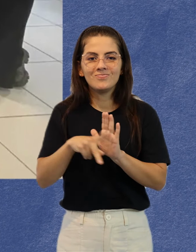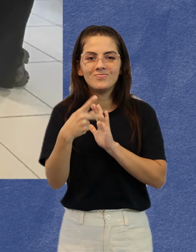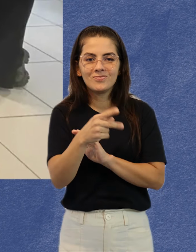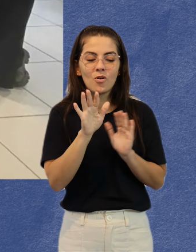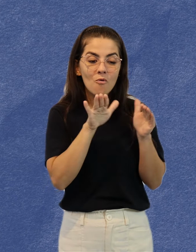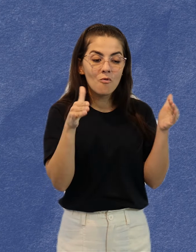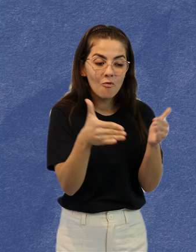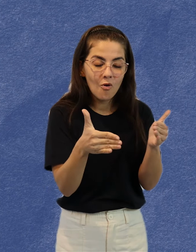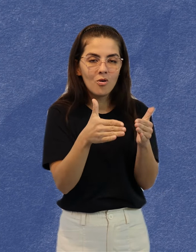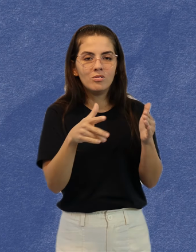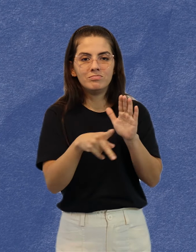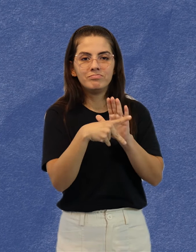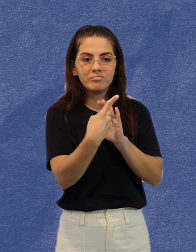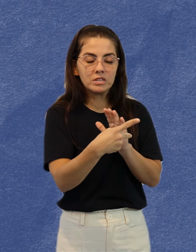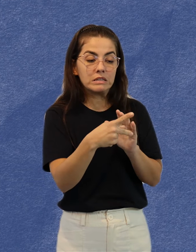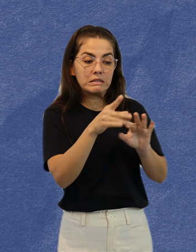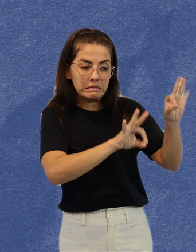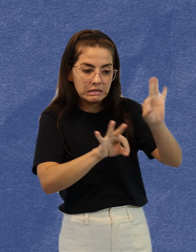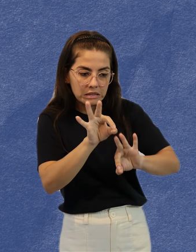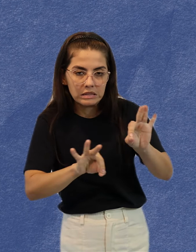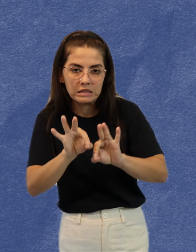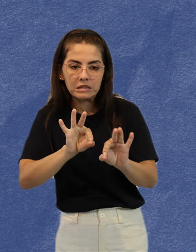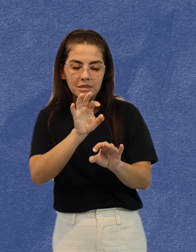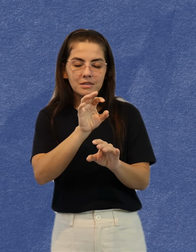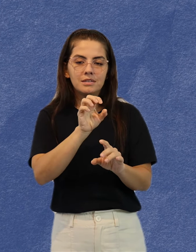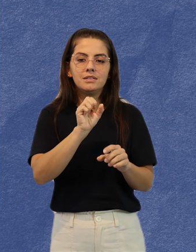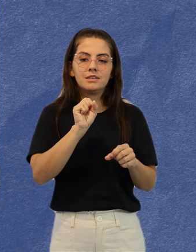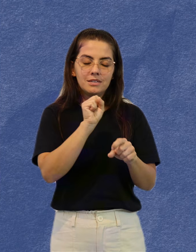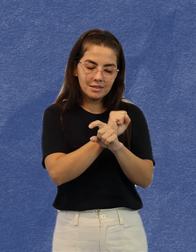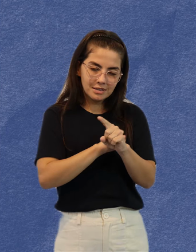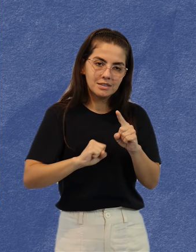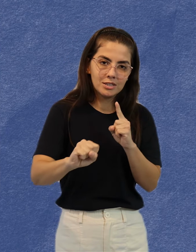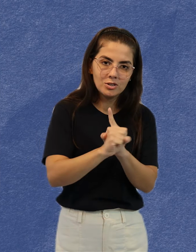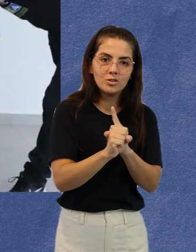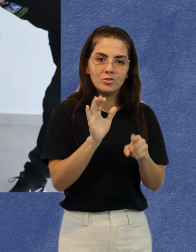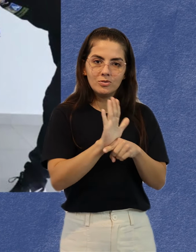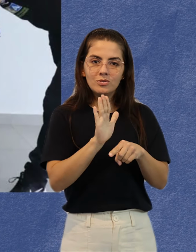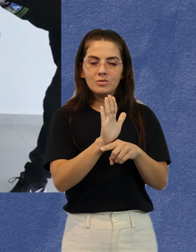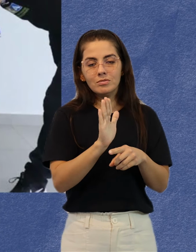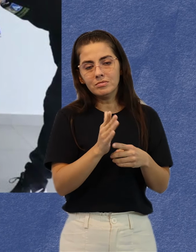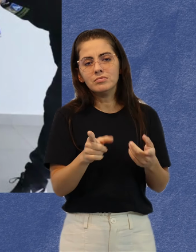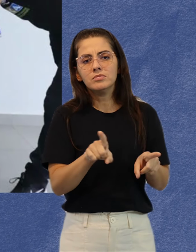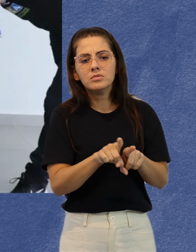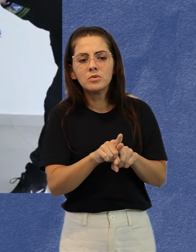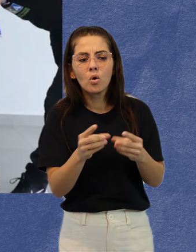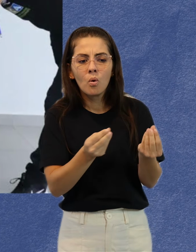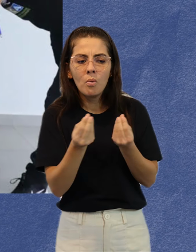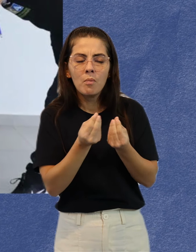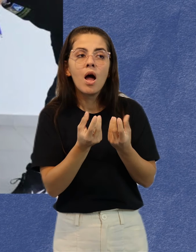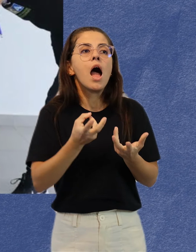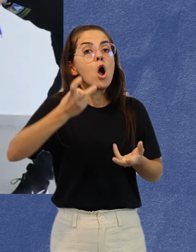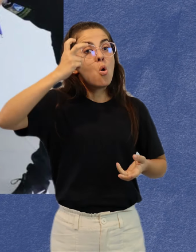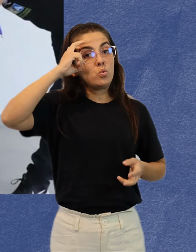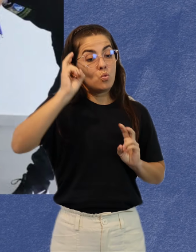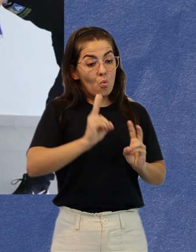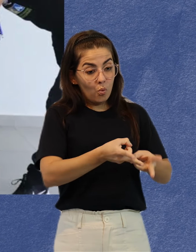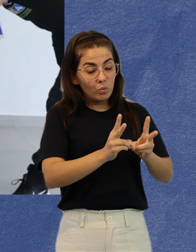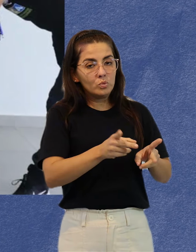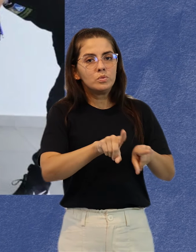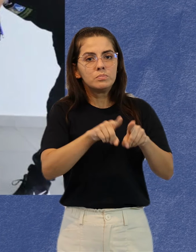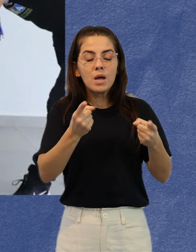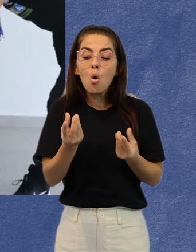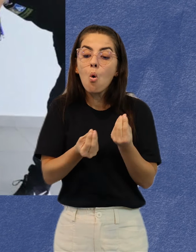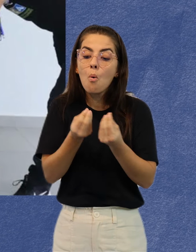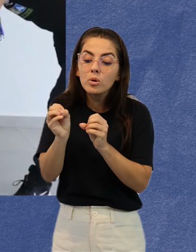né, da instituição, aí surgiu a proposta do Instituto Araxá, trabalhando ainda com cultura, mas observando a